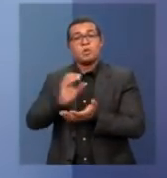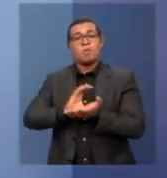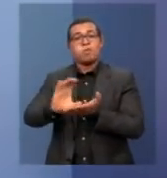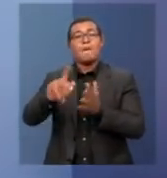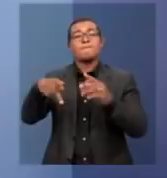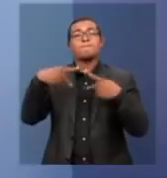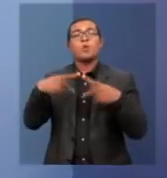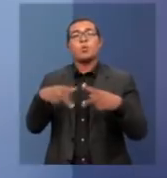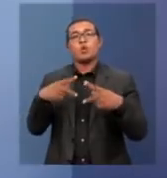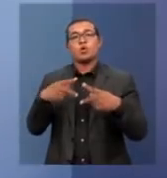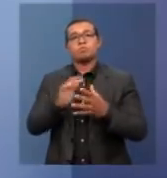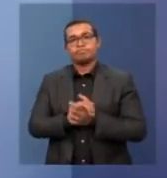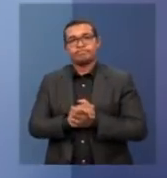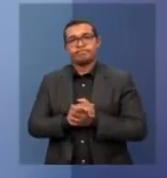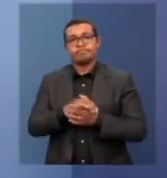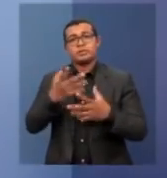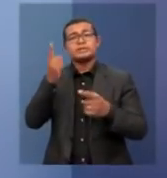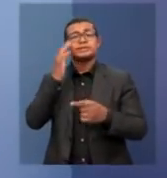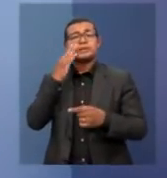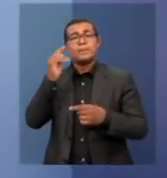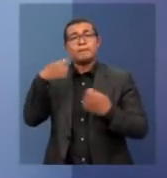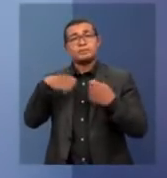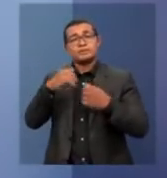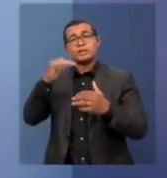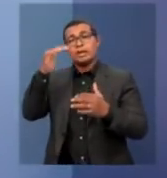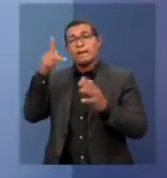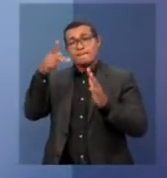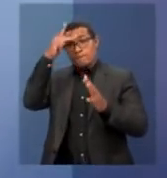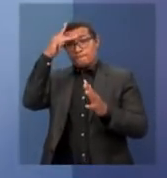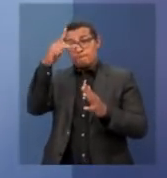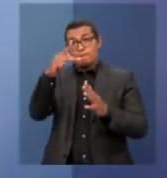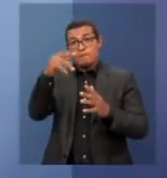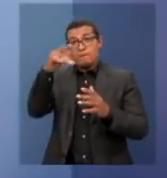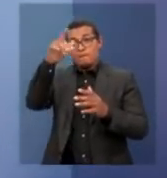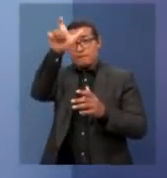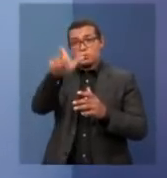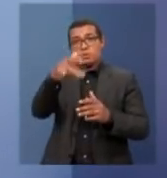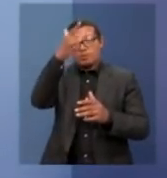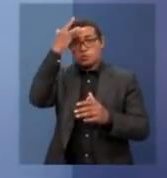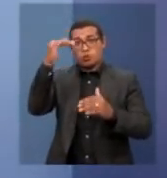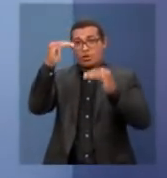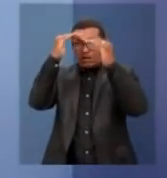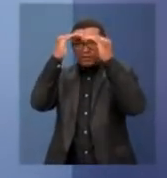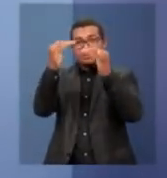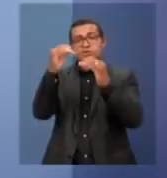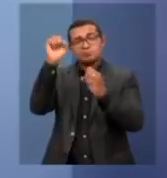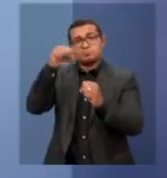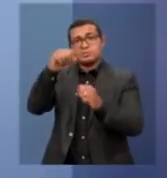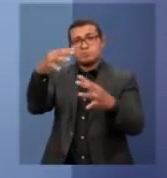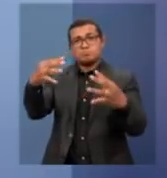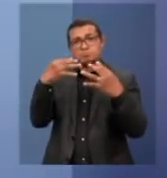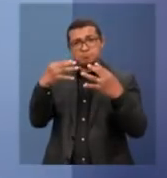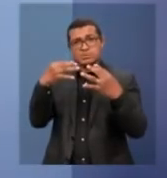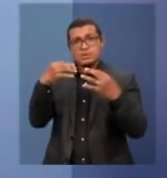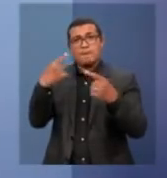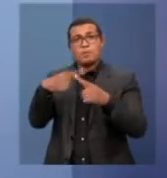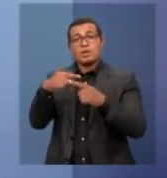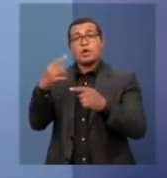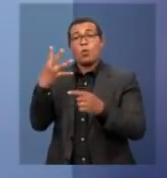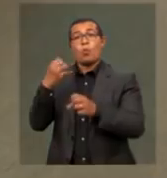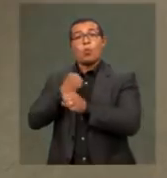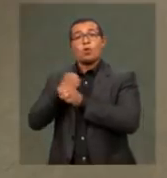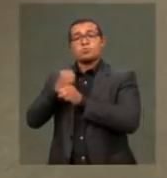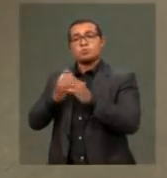respeito à população capixaba que precisava e precisava saber de tudo aquilo que a gente estava realizando no período que nós governamos 4 do